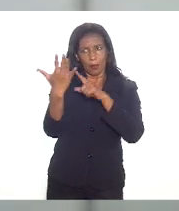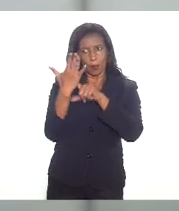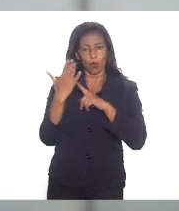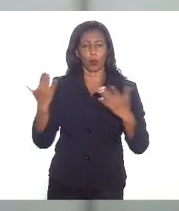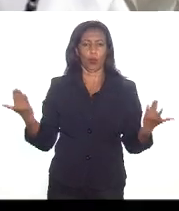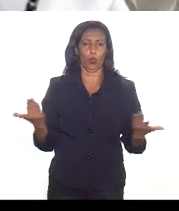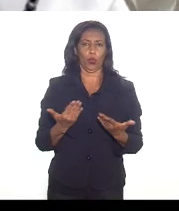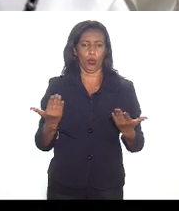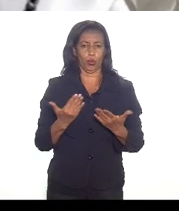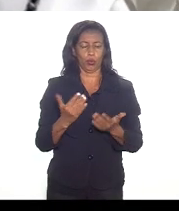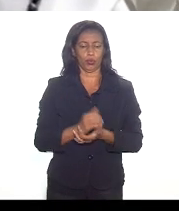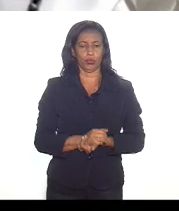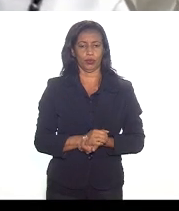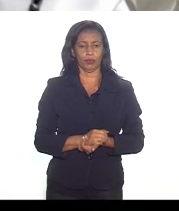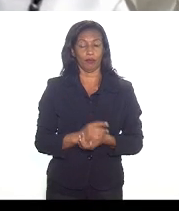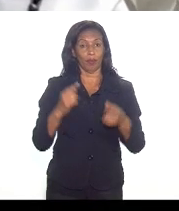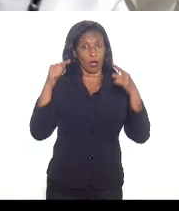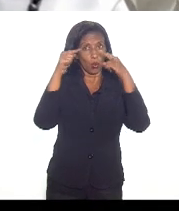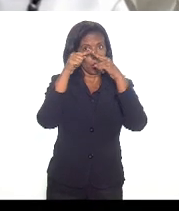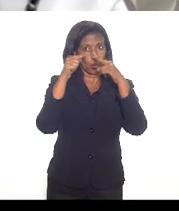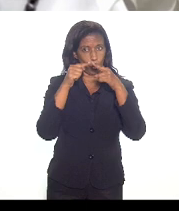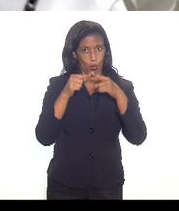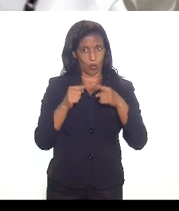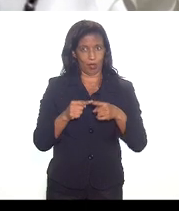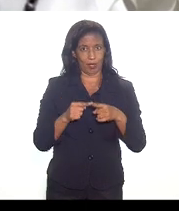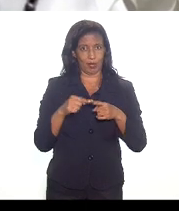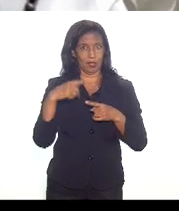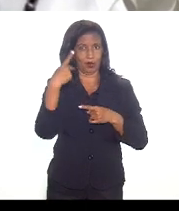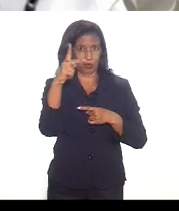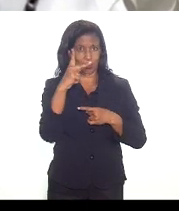hoje. Em concordância contigo,